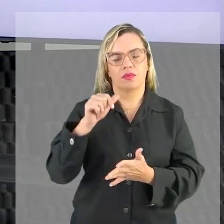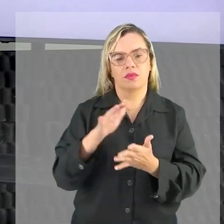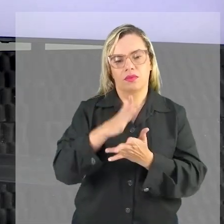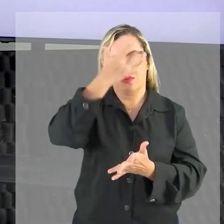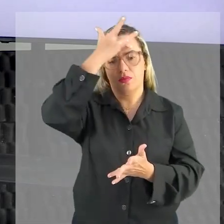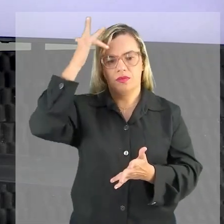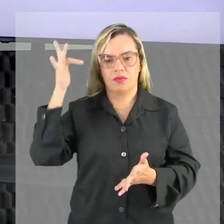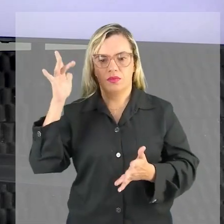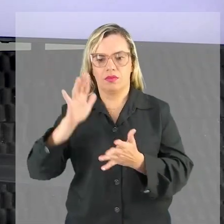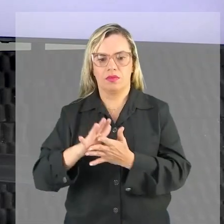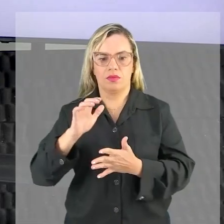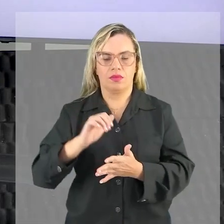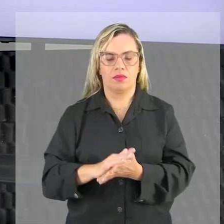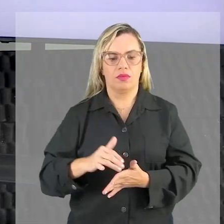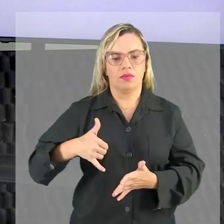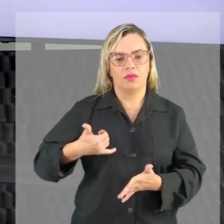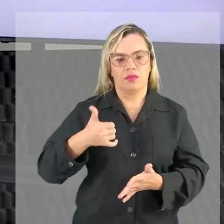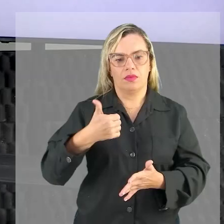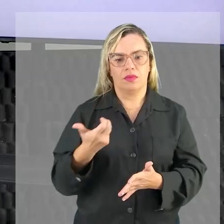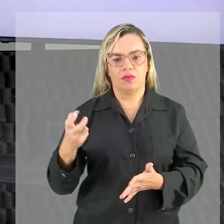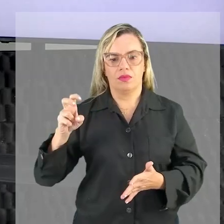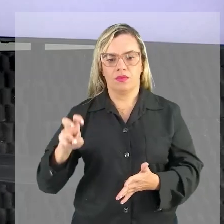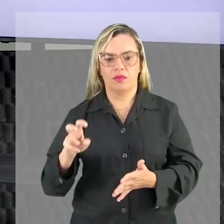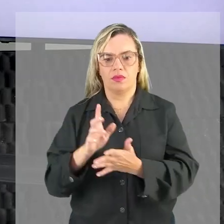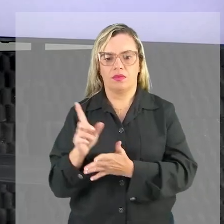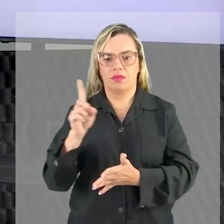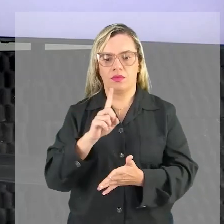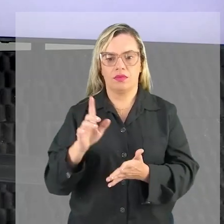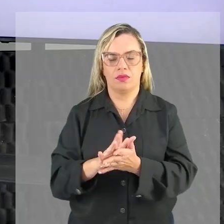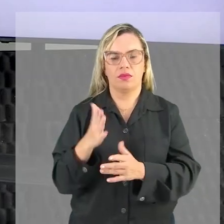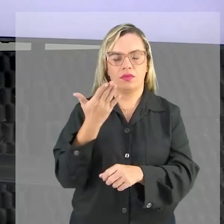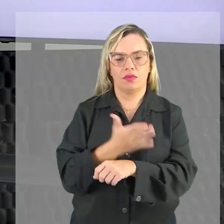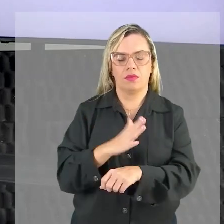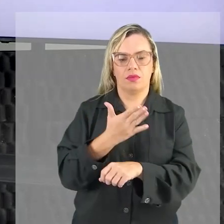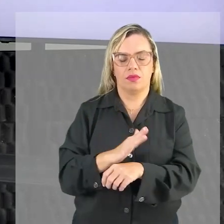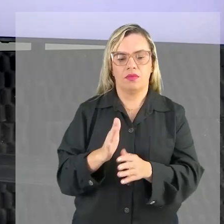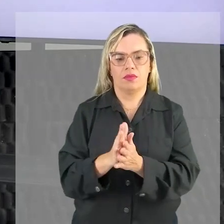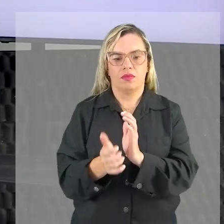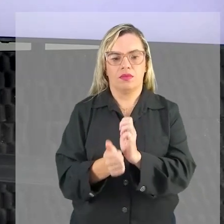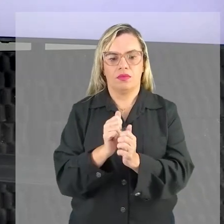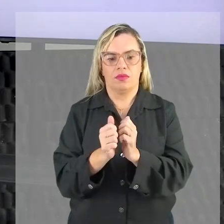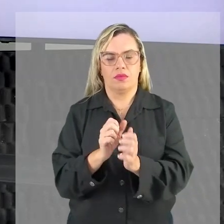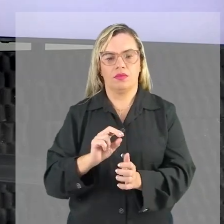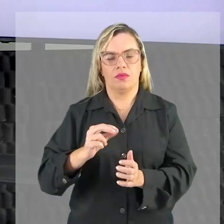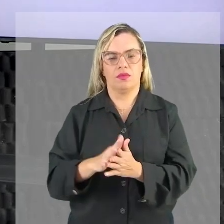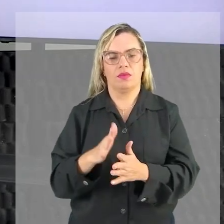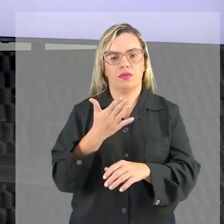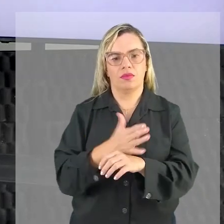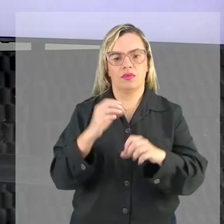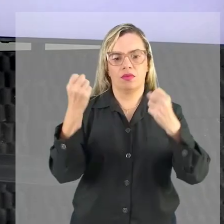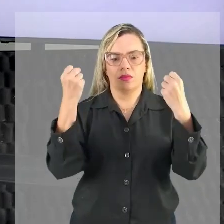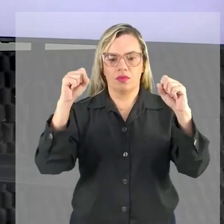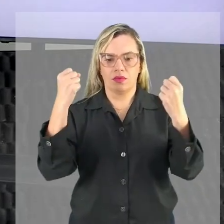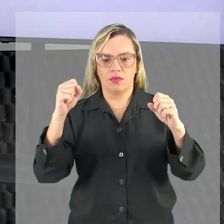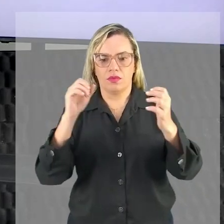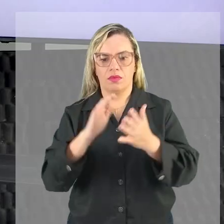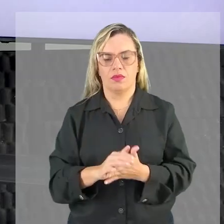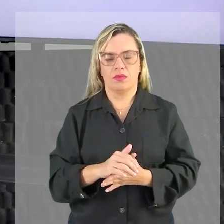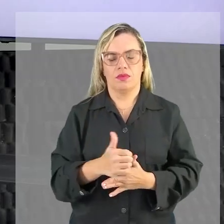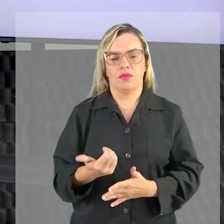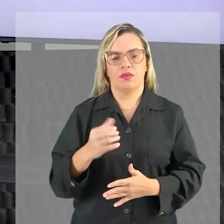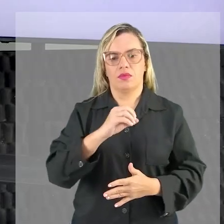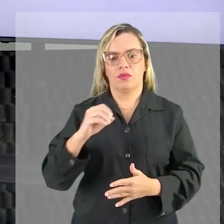pessoas com 15 anos ou mais não praticam esporte ou atividade física. São mais de 100 milhões de